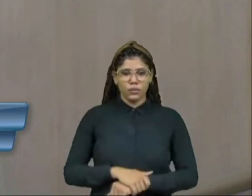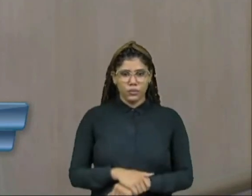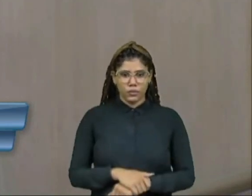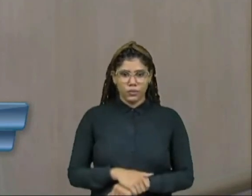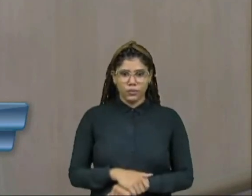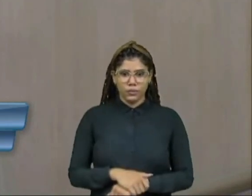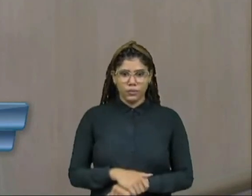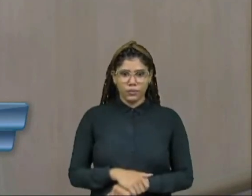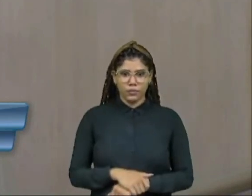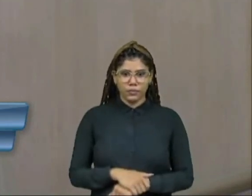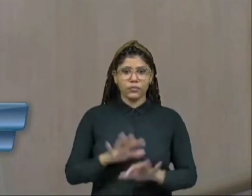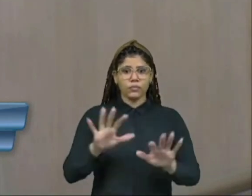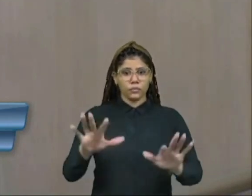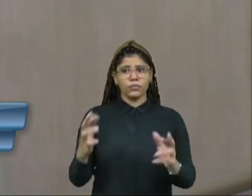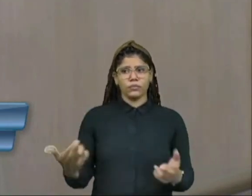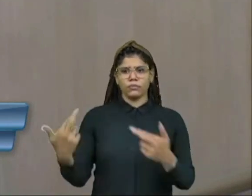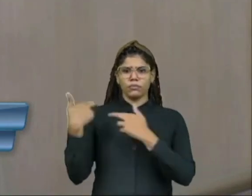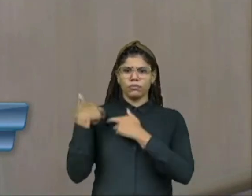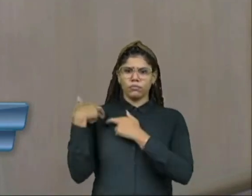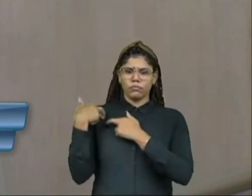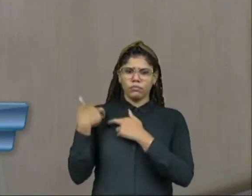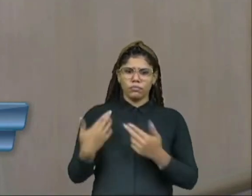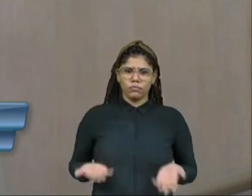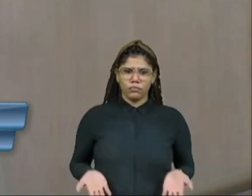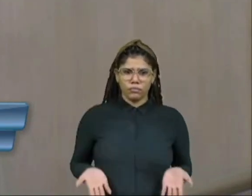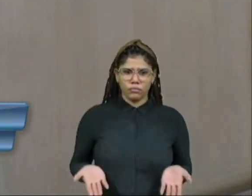mas com responsabilidade.